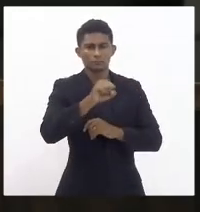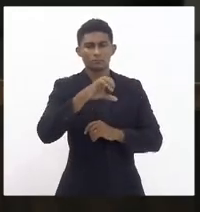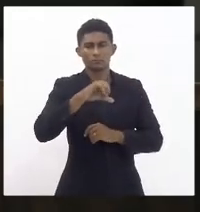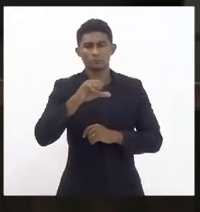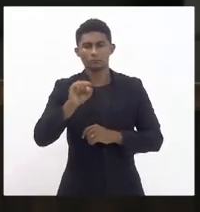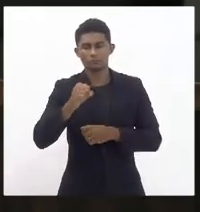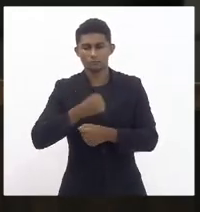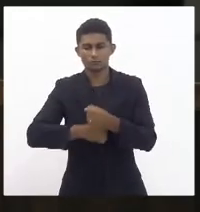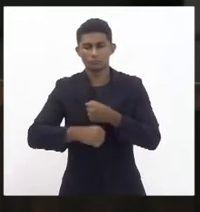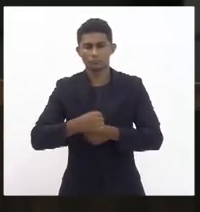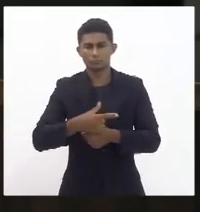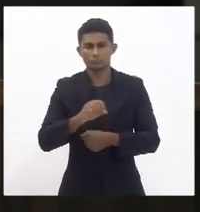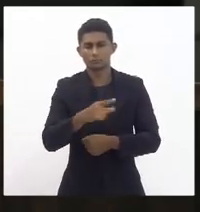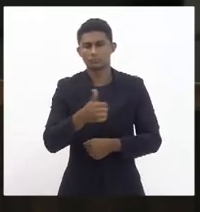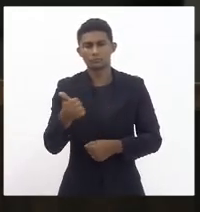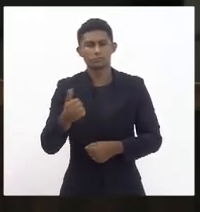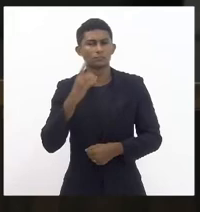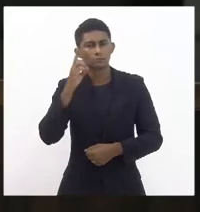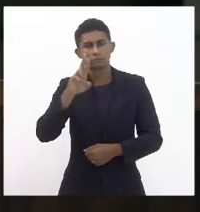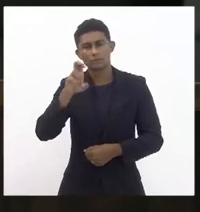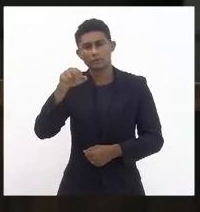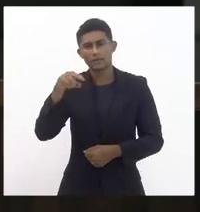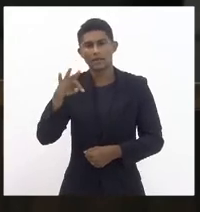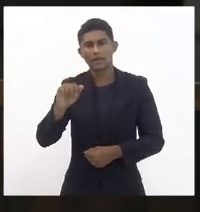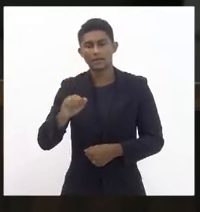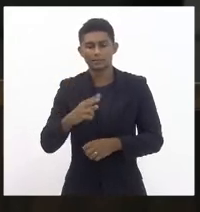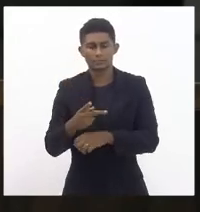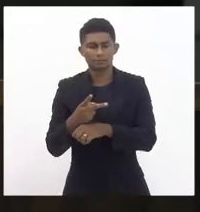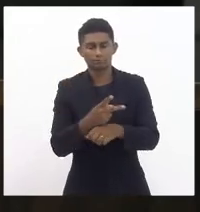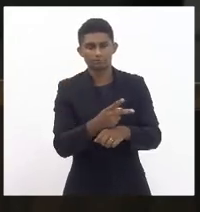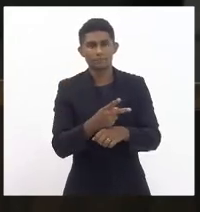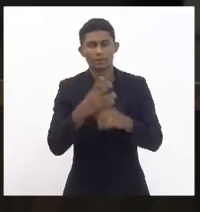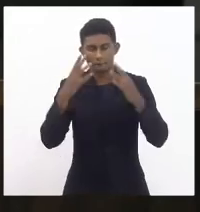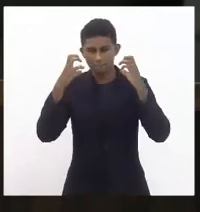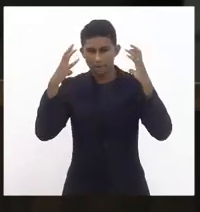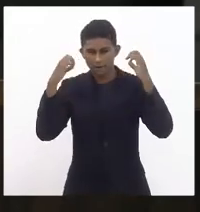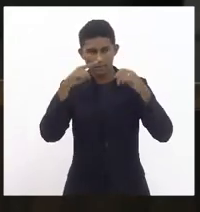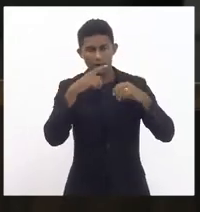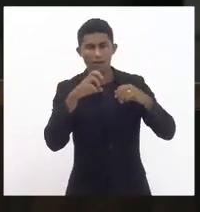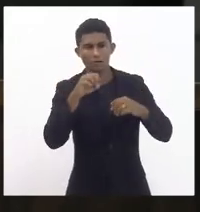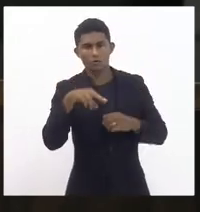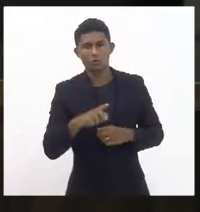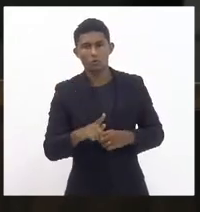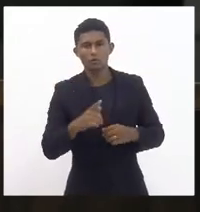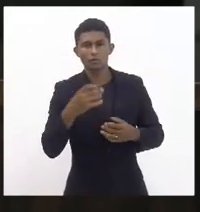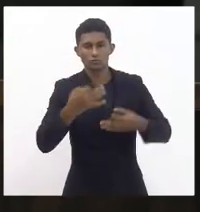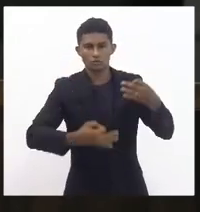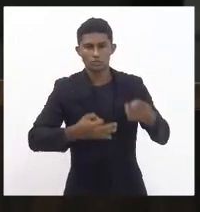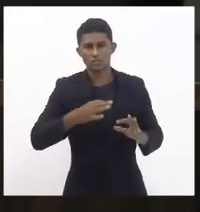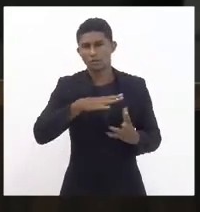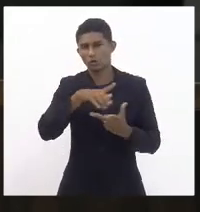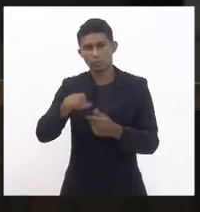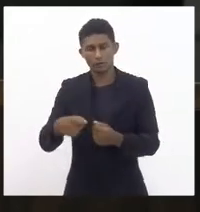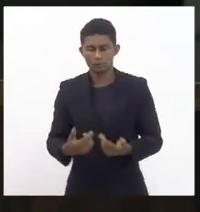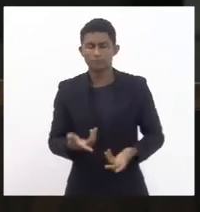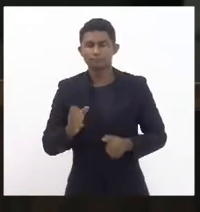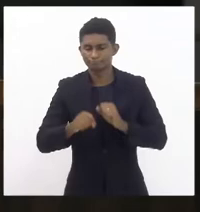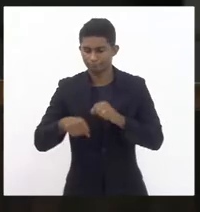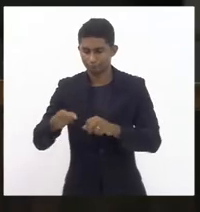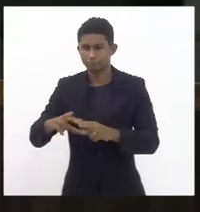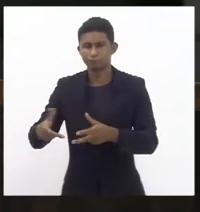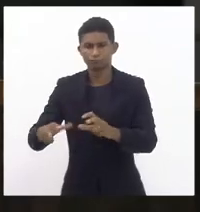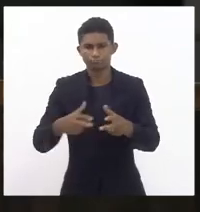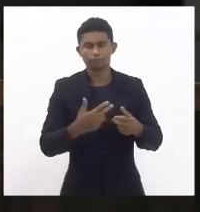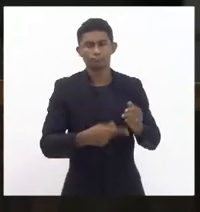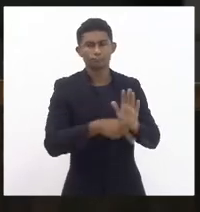898 21 de autoria deputada Renata concede o prêmio Mariele a ONG Justiça Global pode estar comissão de normas internas favorável Deputado Sérgio Fernandes